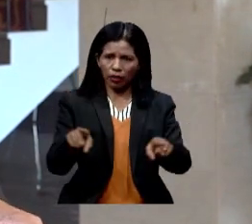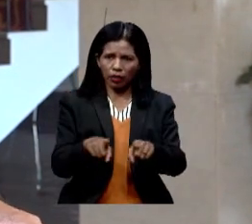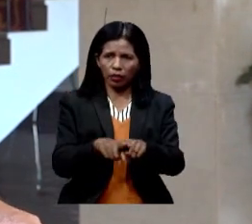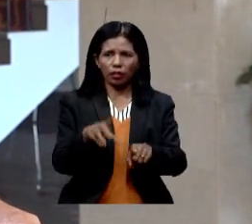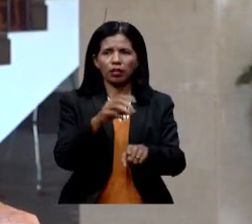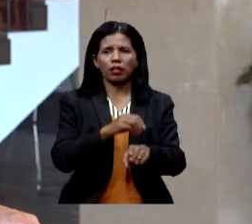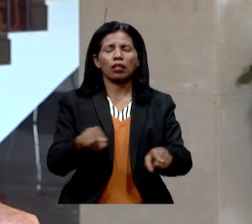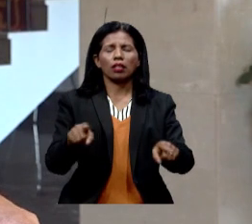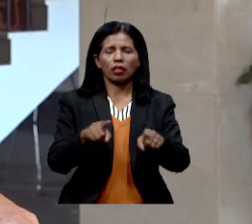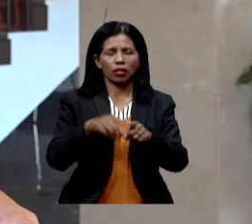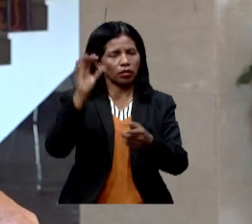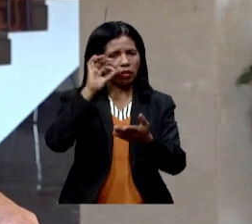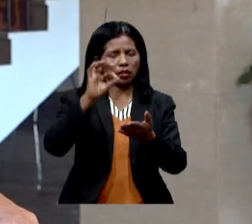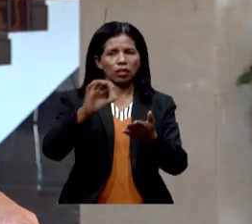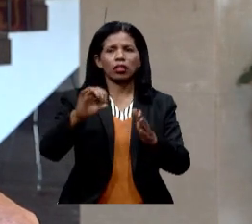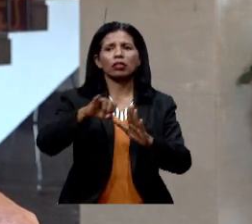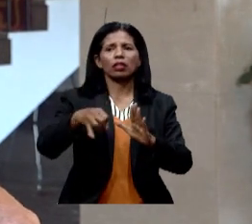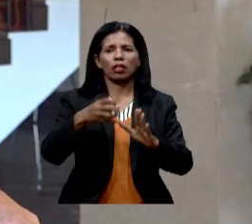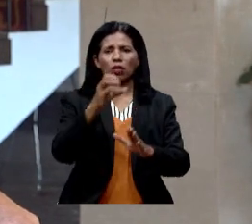posição Secretário-Geral da ONU, né,